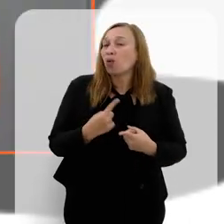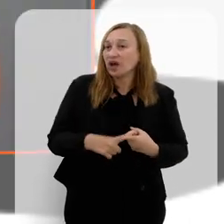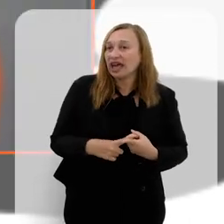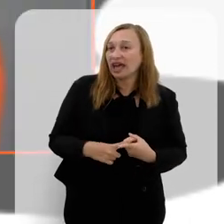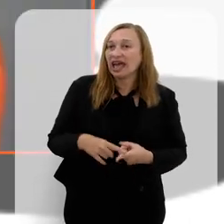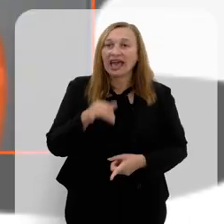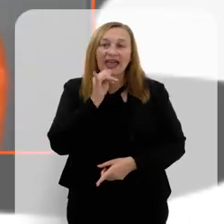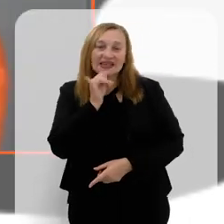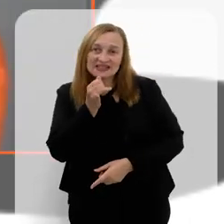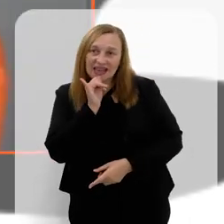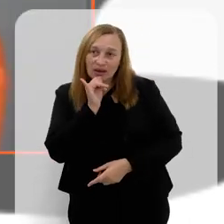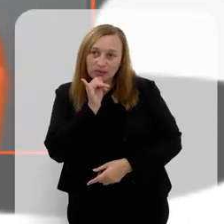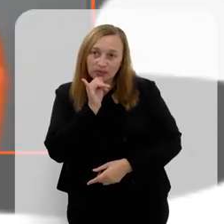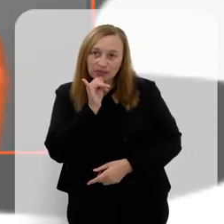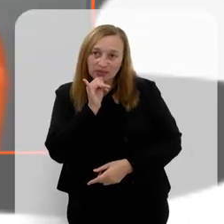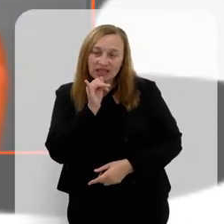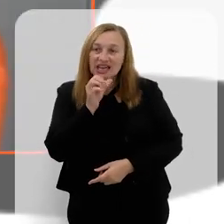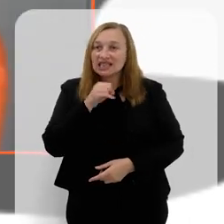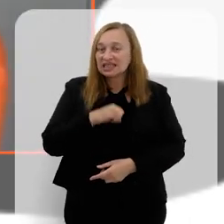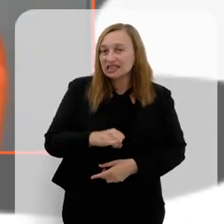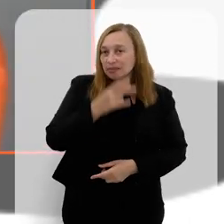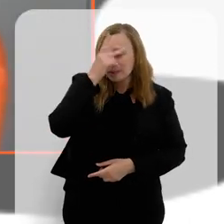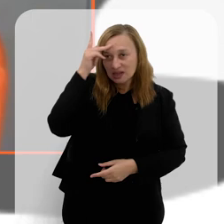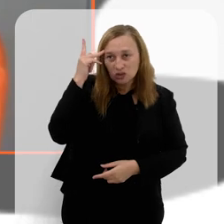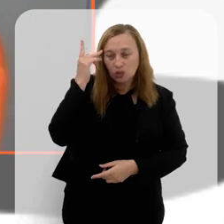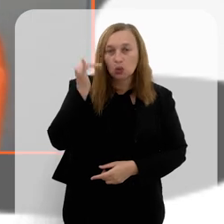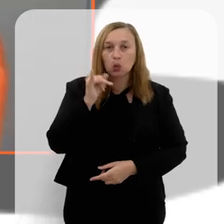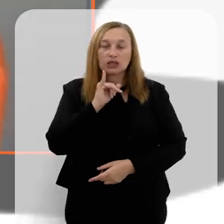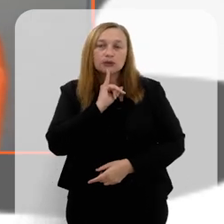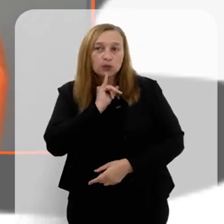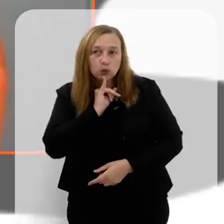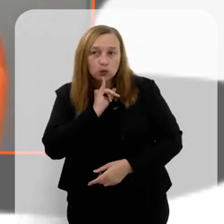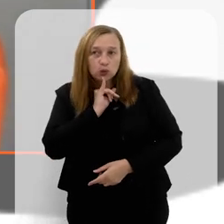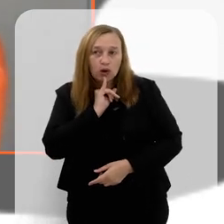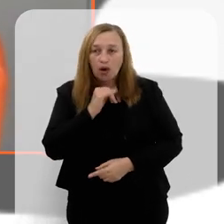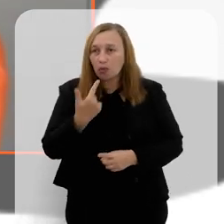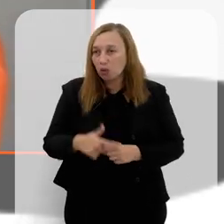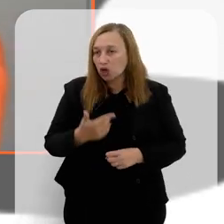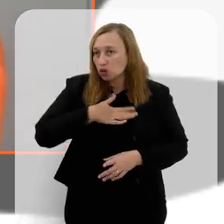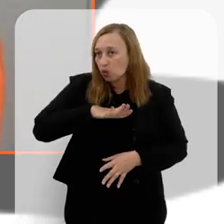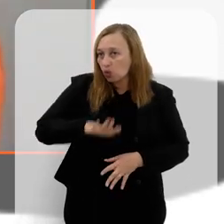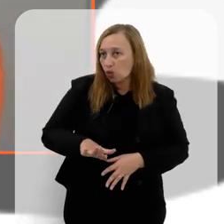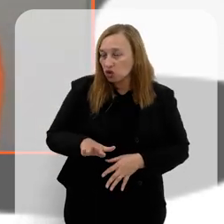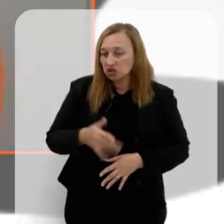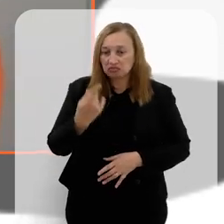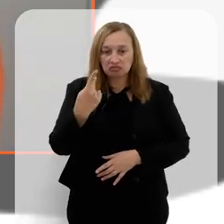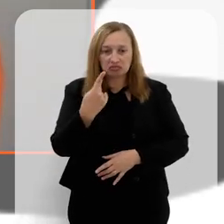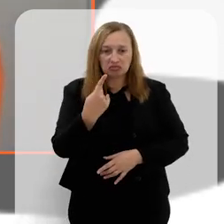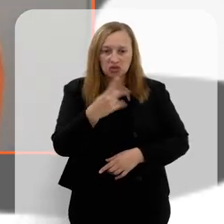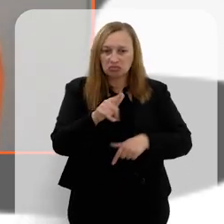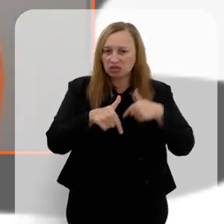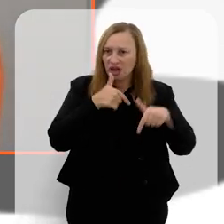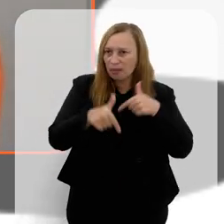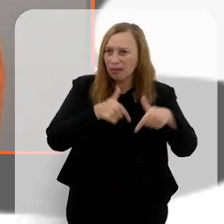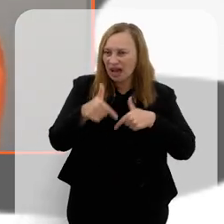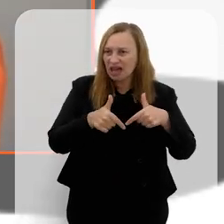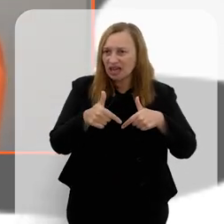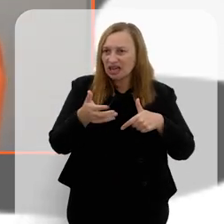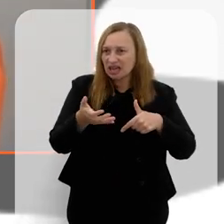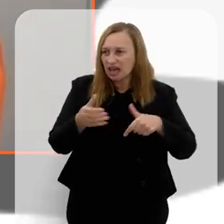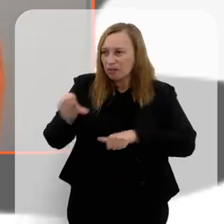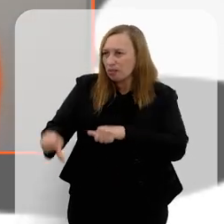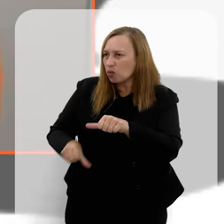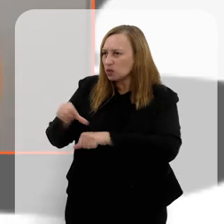Né? Porque se, por exemplo, se alguém está infeliz porque não gosta do seu trabalho